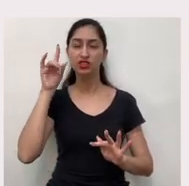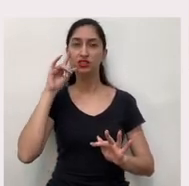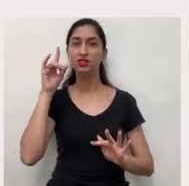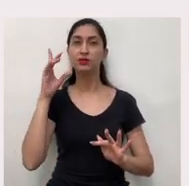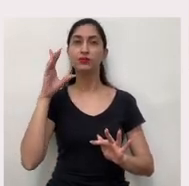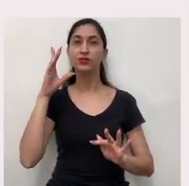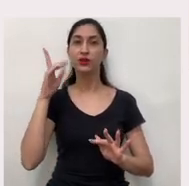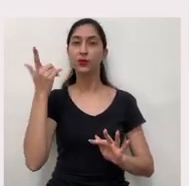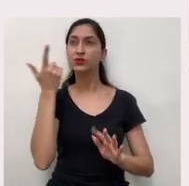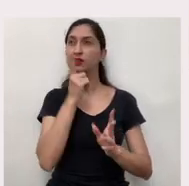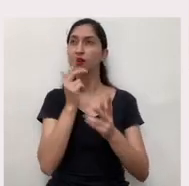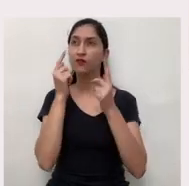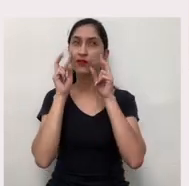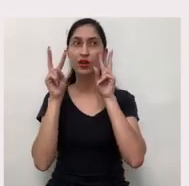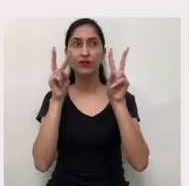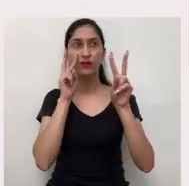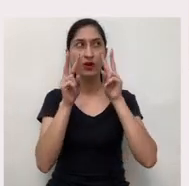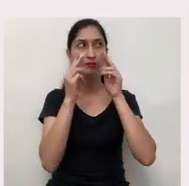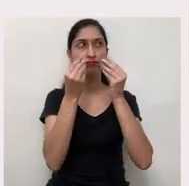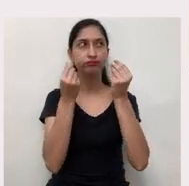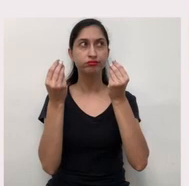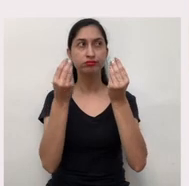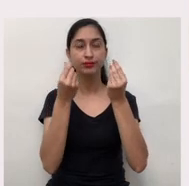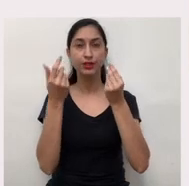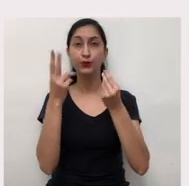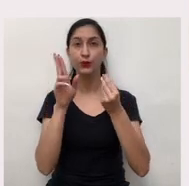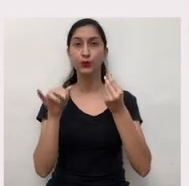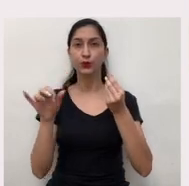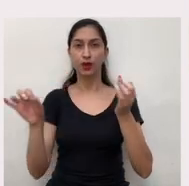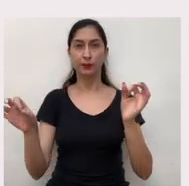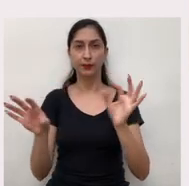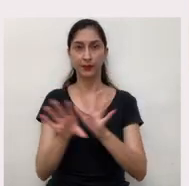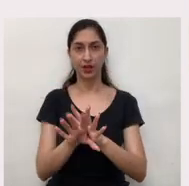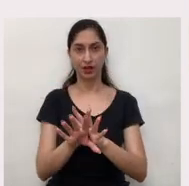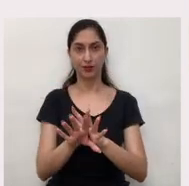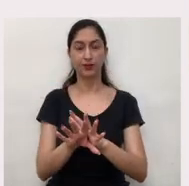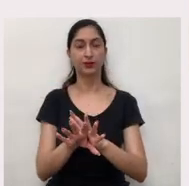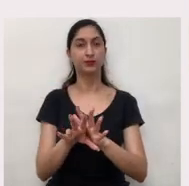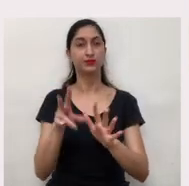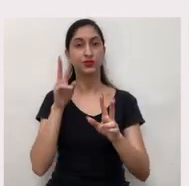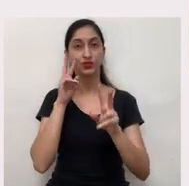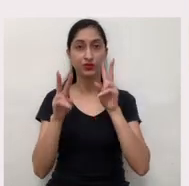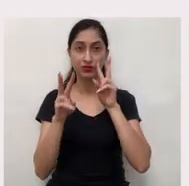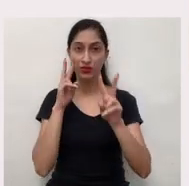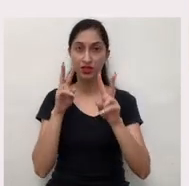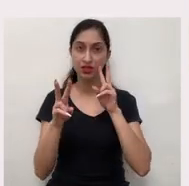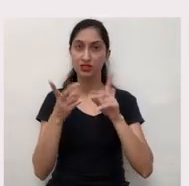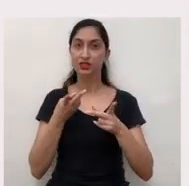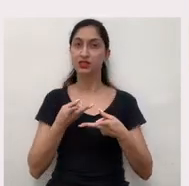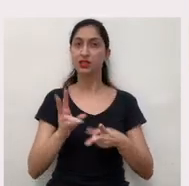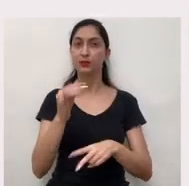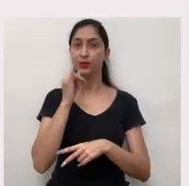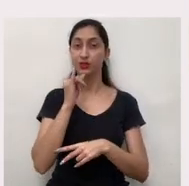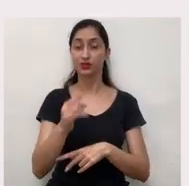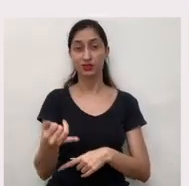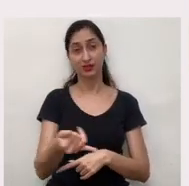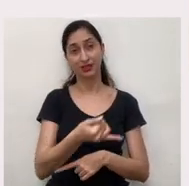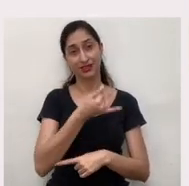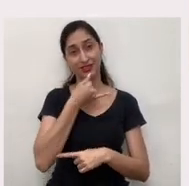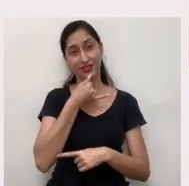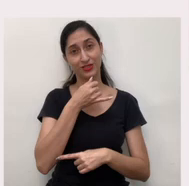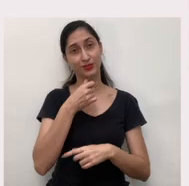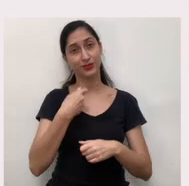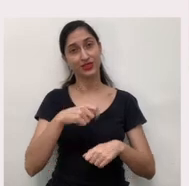ao alcance dos olhos e nunca acaba de ver as coisas que ela contém. Exclama-se, triste por ter de